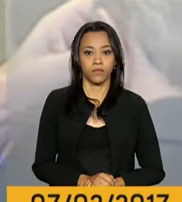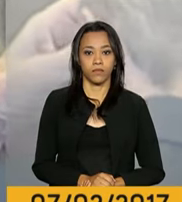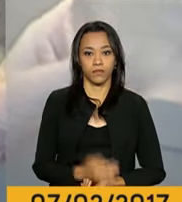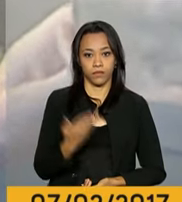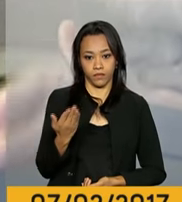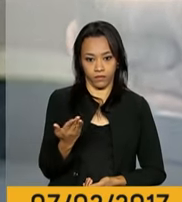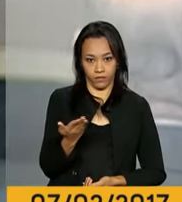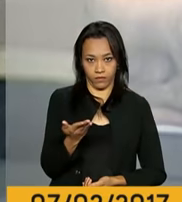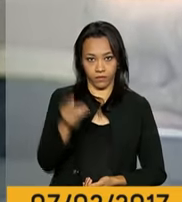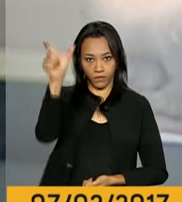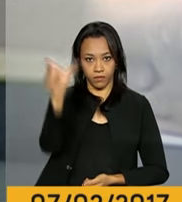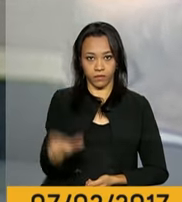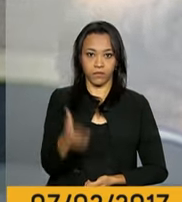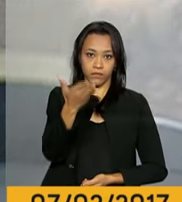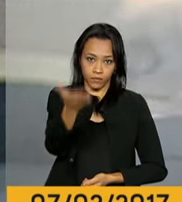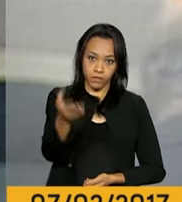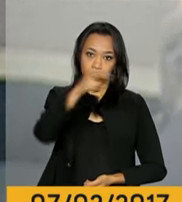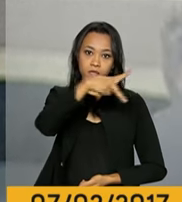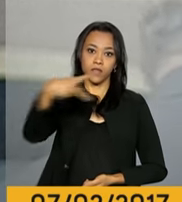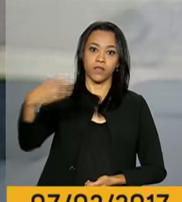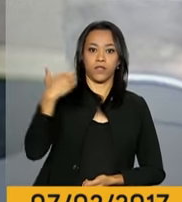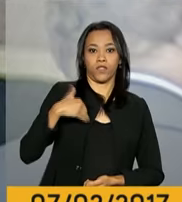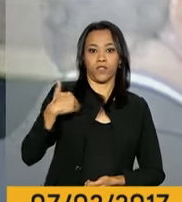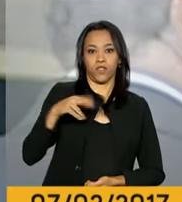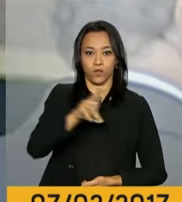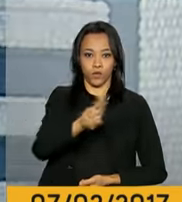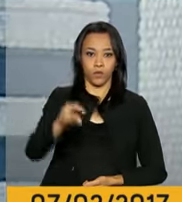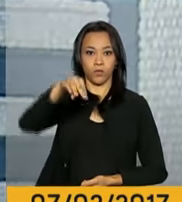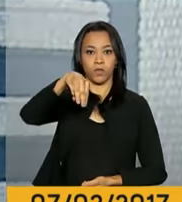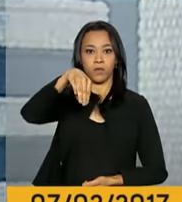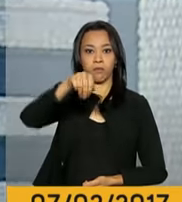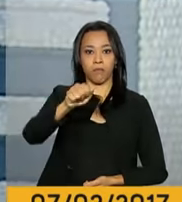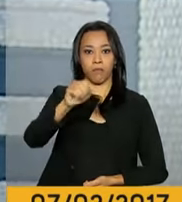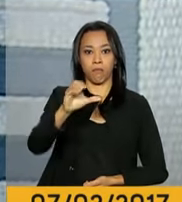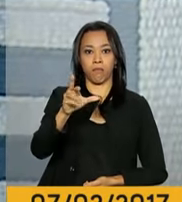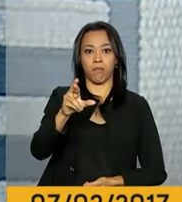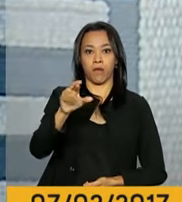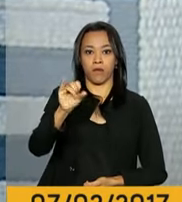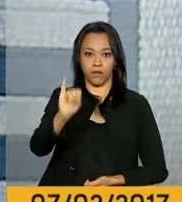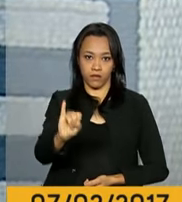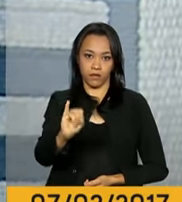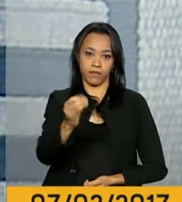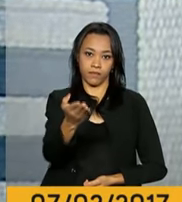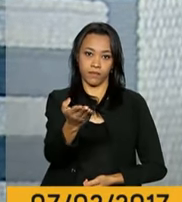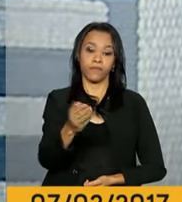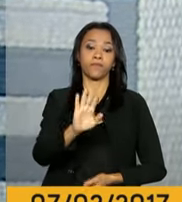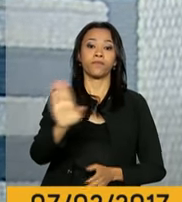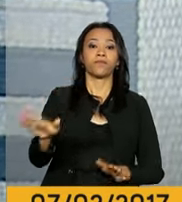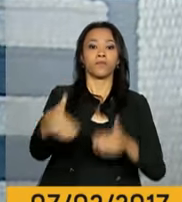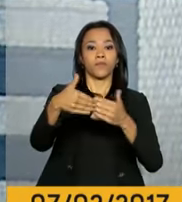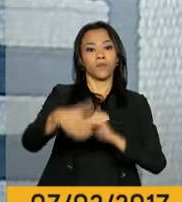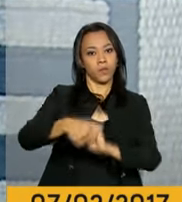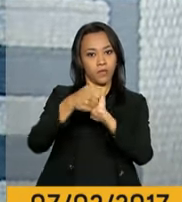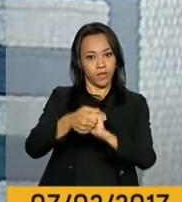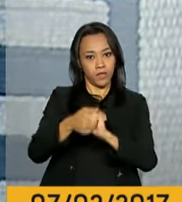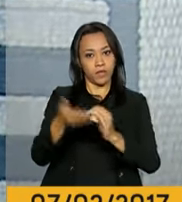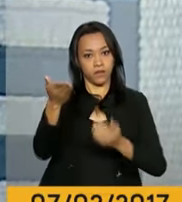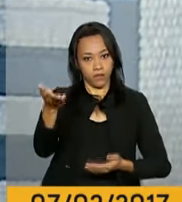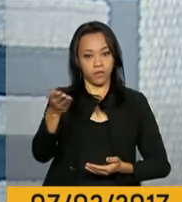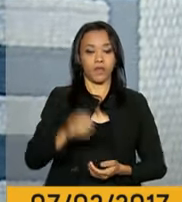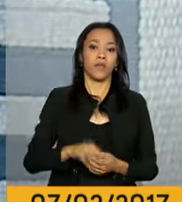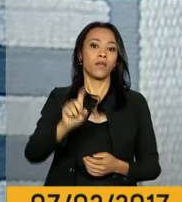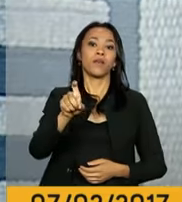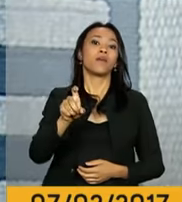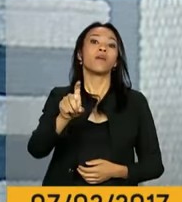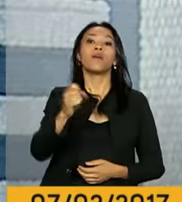macre Presidente da República Argentina cumprimentar o Presidente José sarnei o